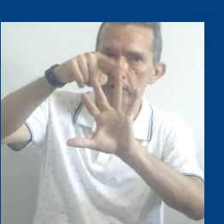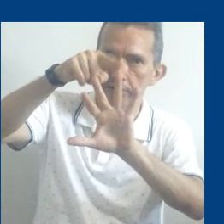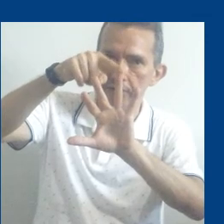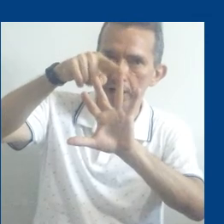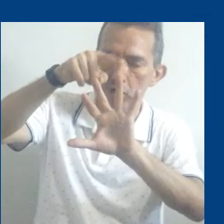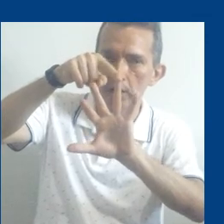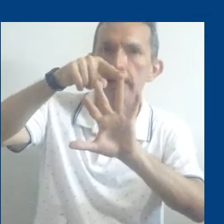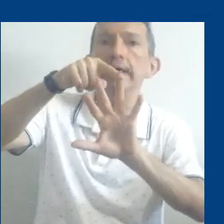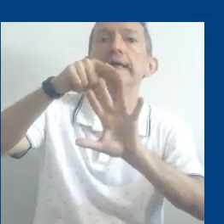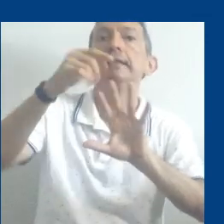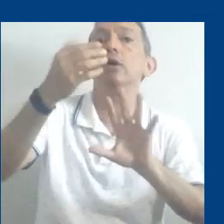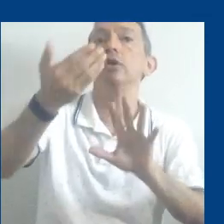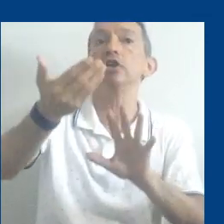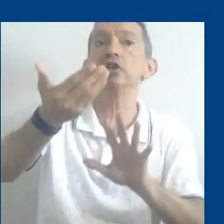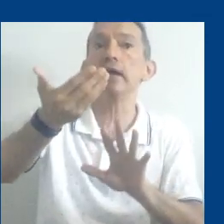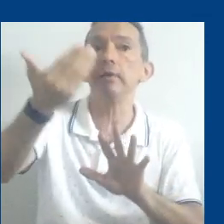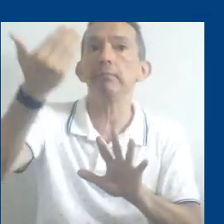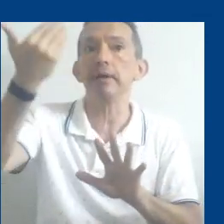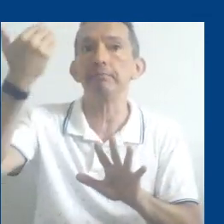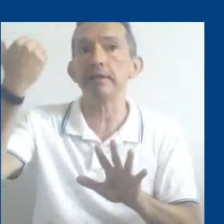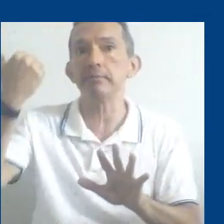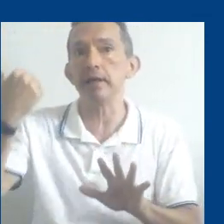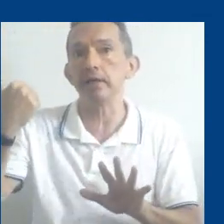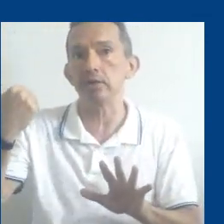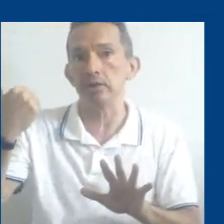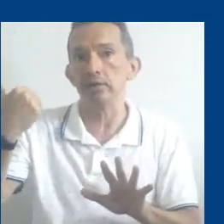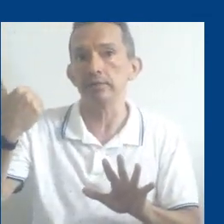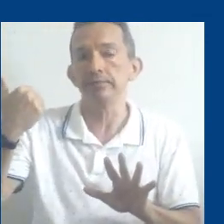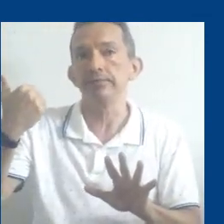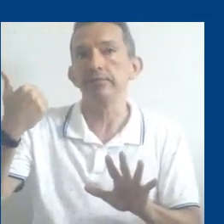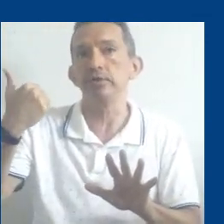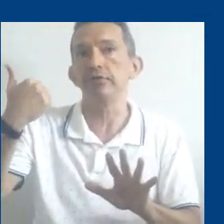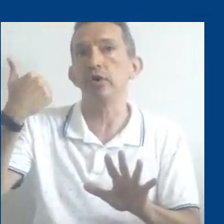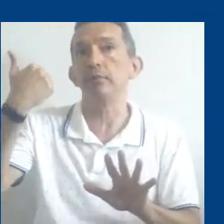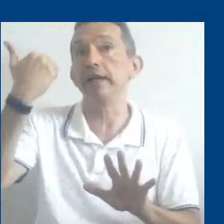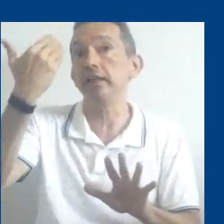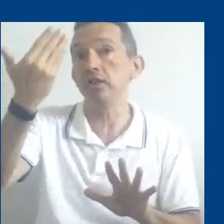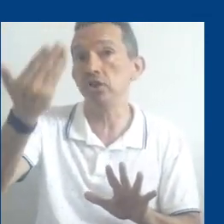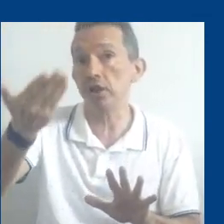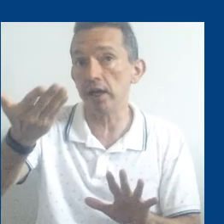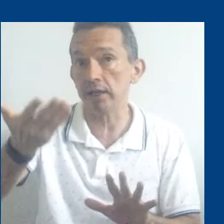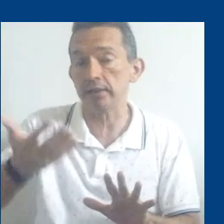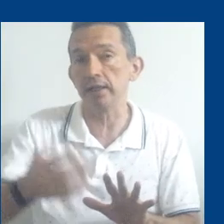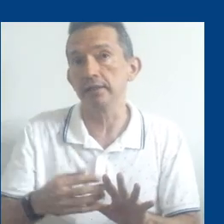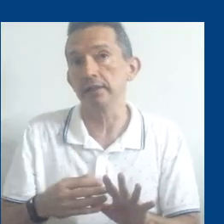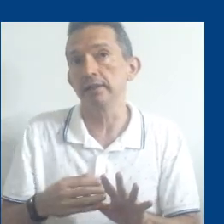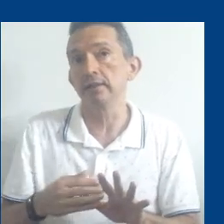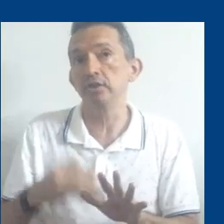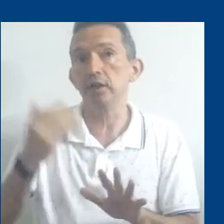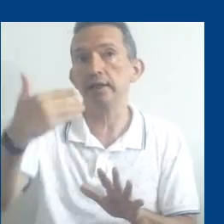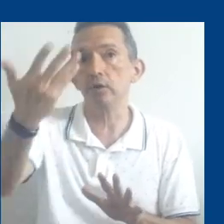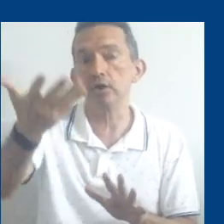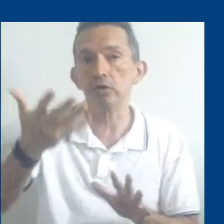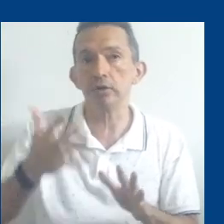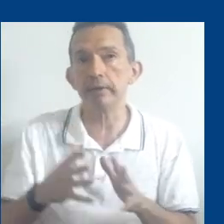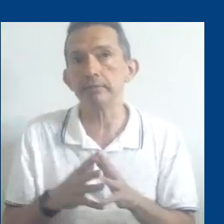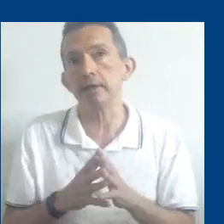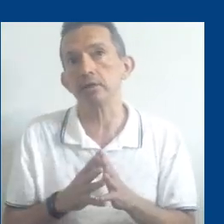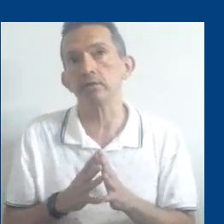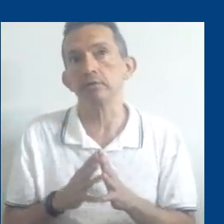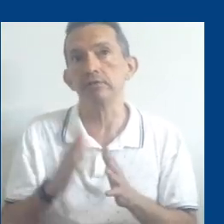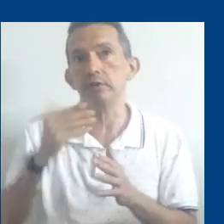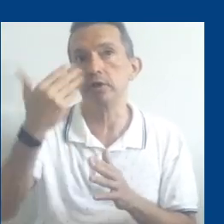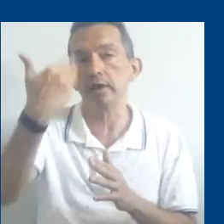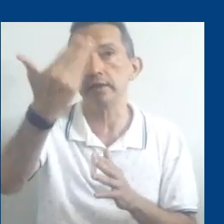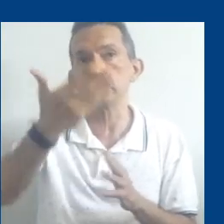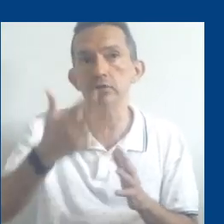peroxissomos, que nós vamos falar agora, tem origem na membrana plasmática, de forma indireta. Direta é o retículo